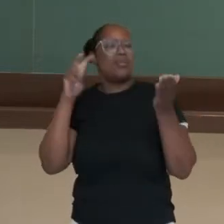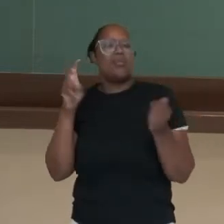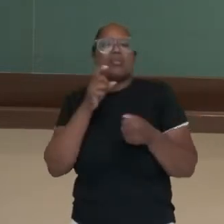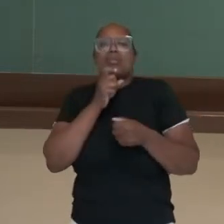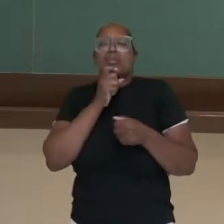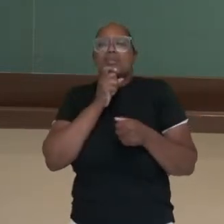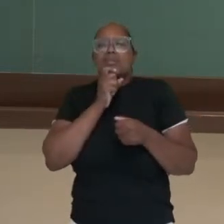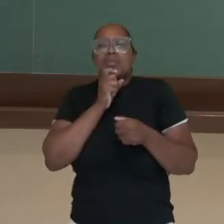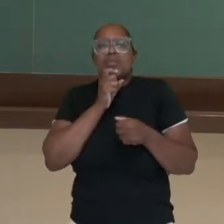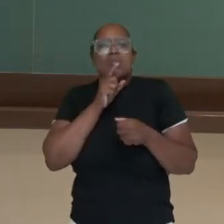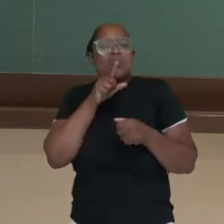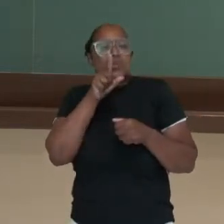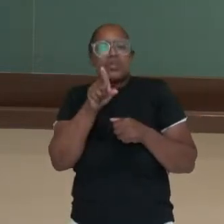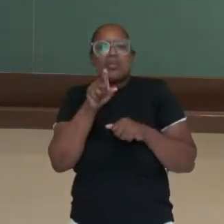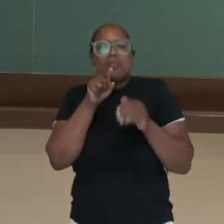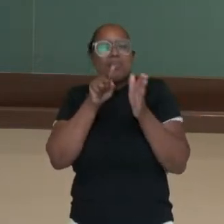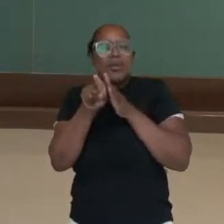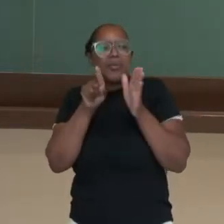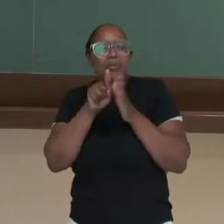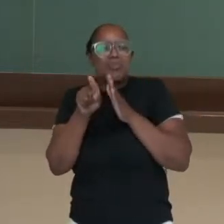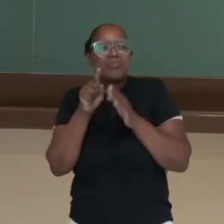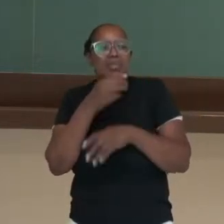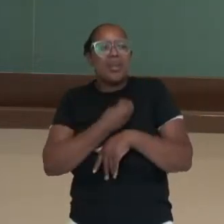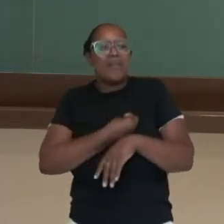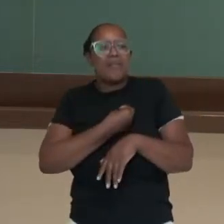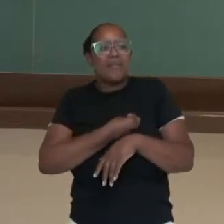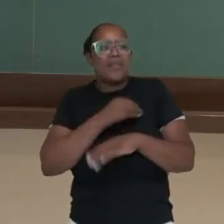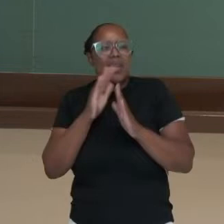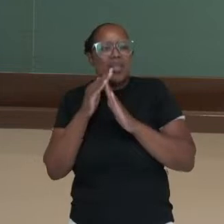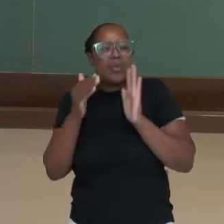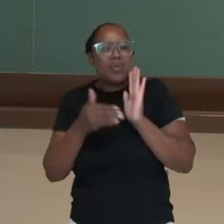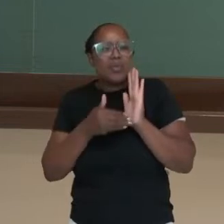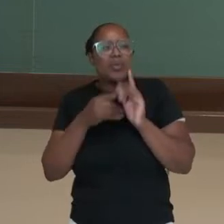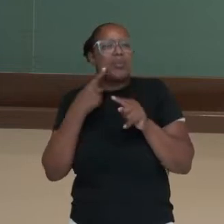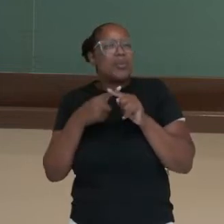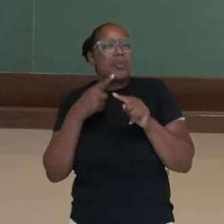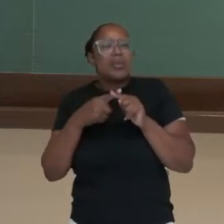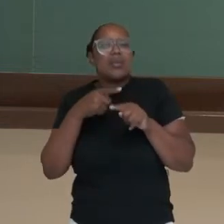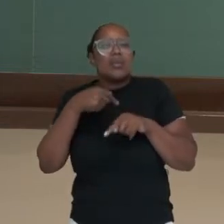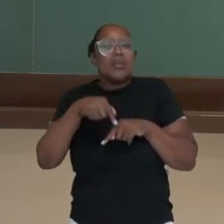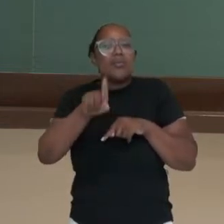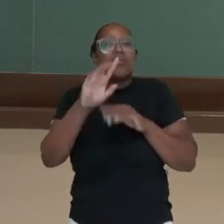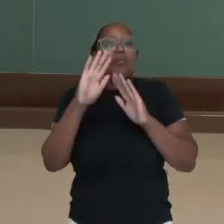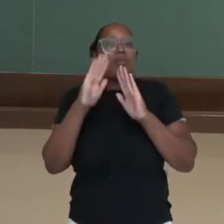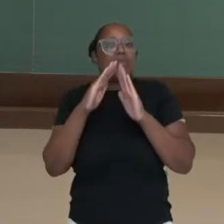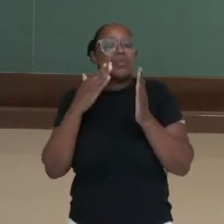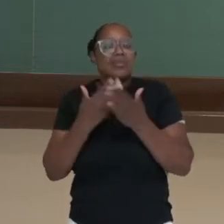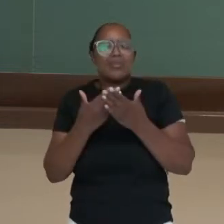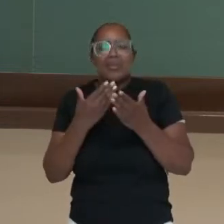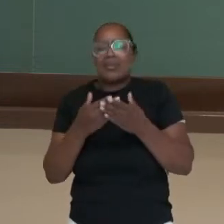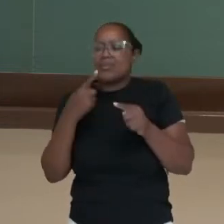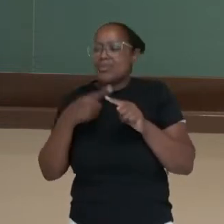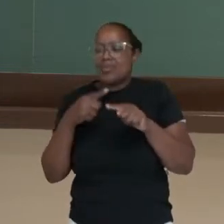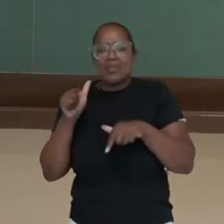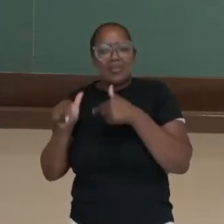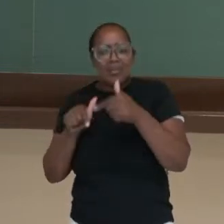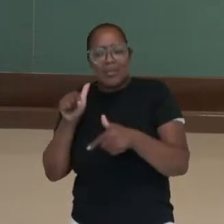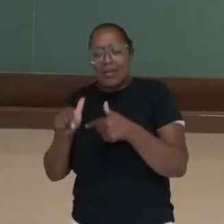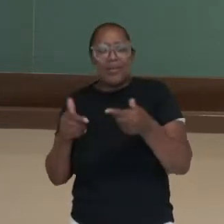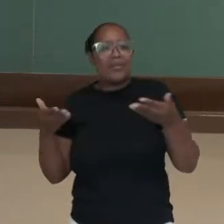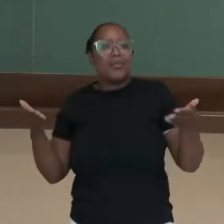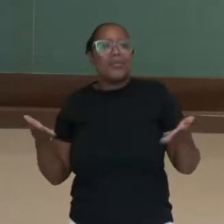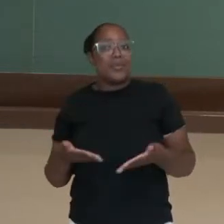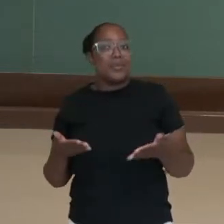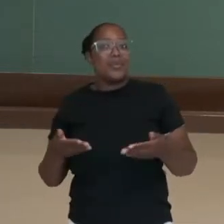você questiona a sua vida inteira, né? Por que eu vou para a escola? Por que eu vou trabalhar? Né? Assim, a